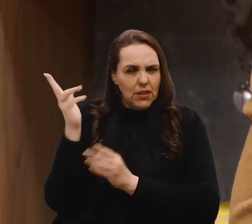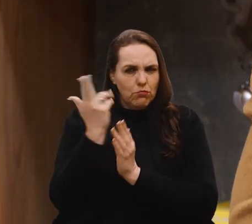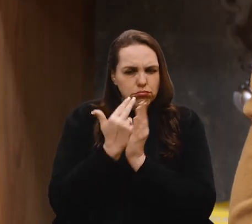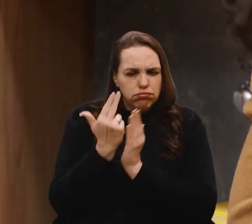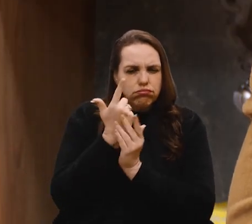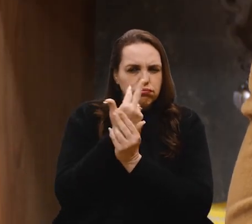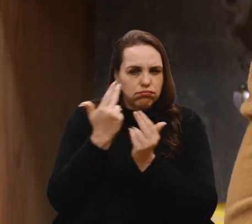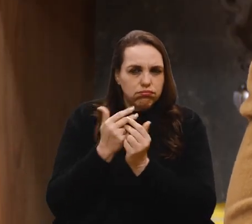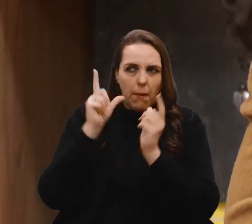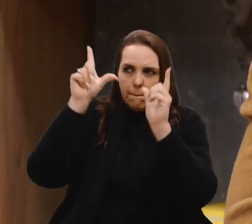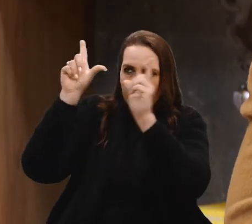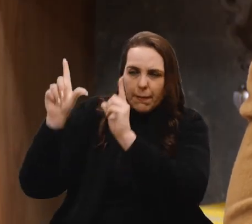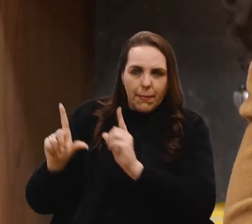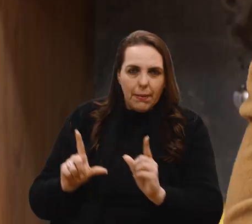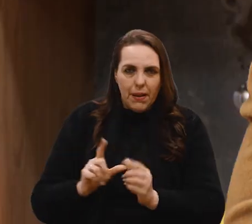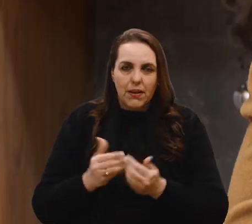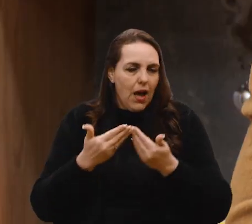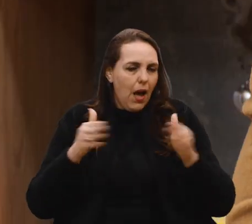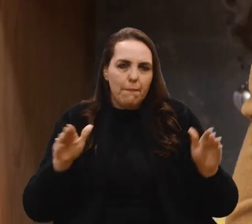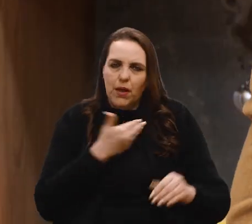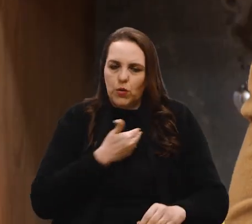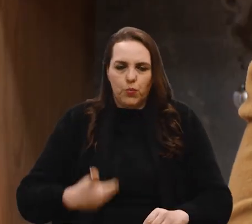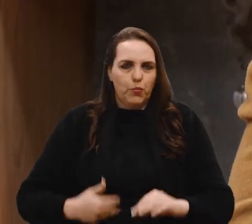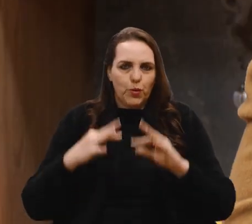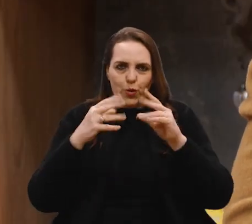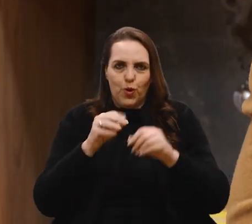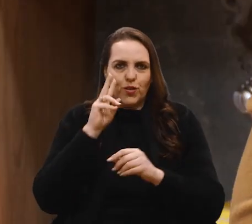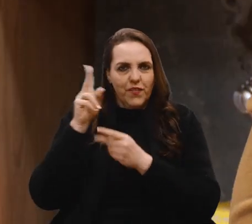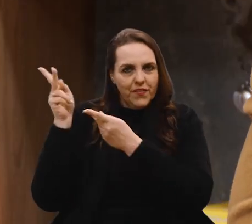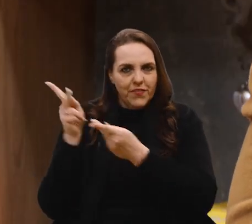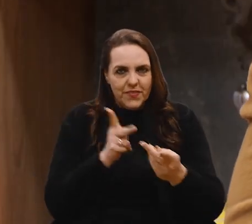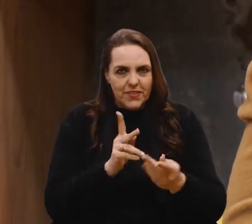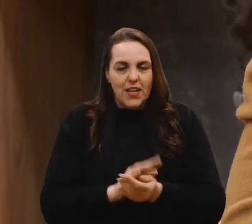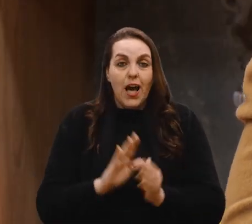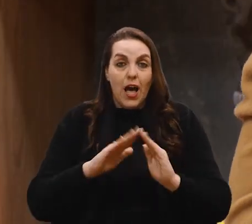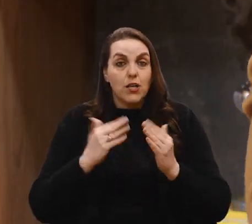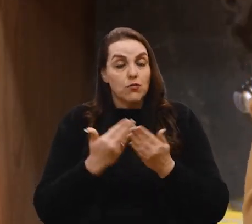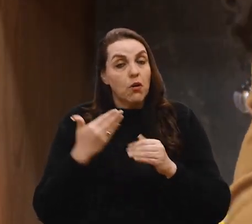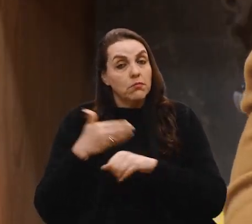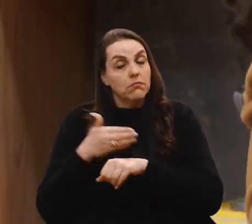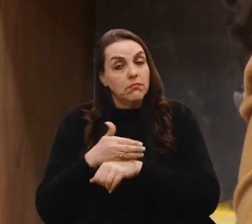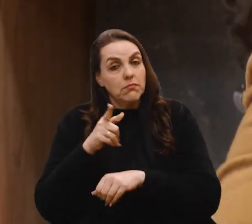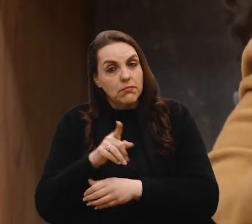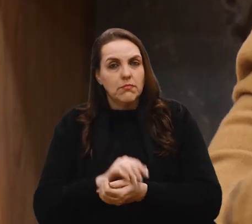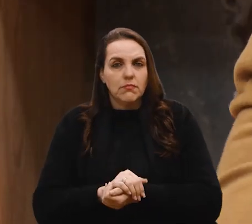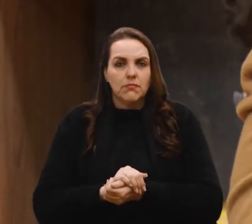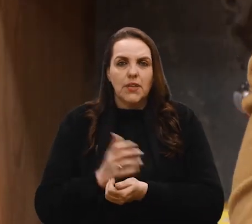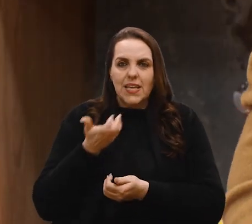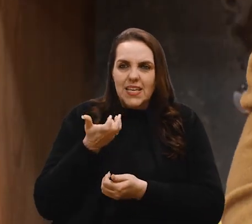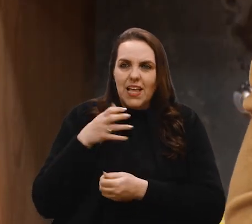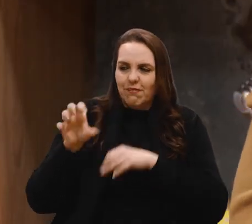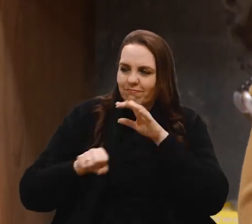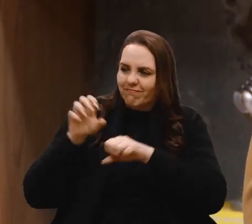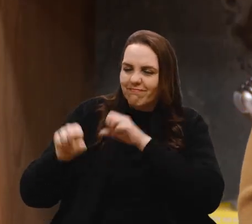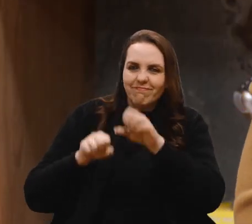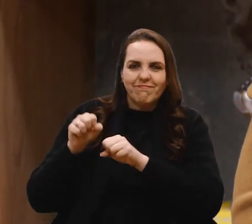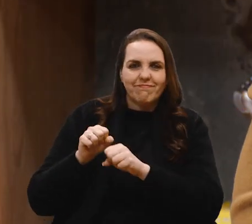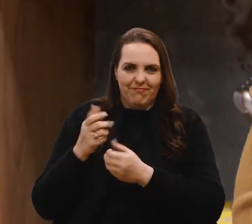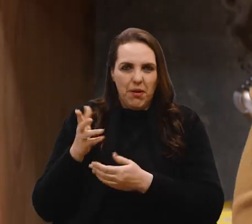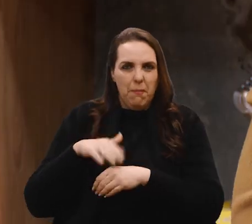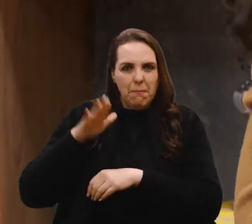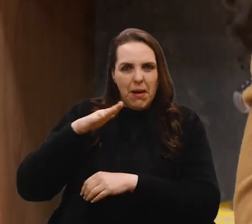ao público, né? Então, as escolas, né, aderiram à iniciativa, já buscaram lá os seus talentos, né?